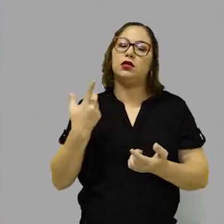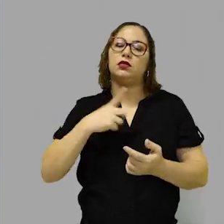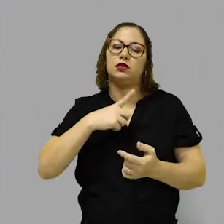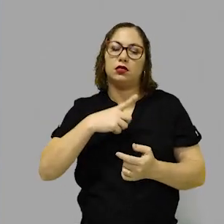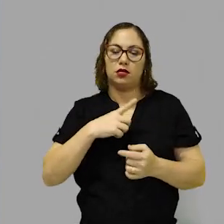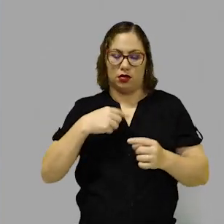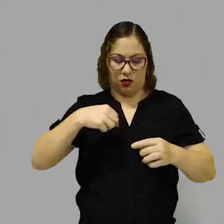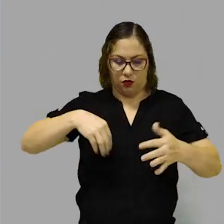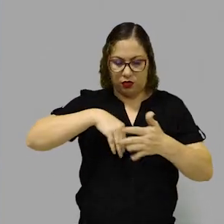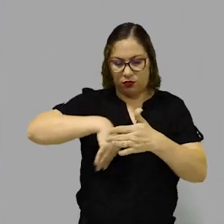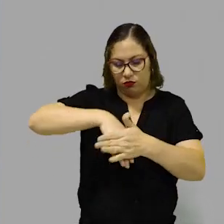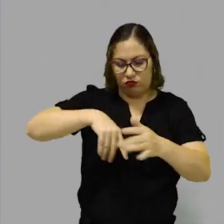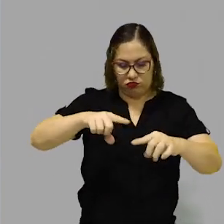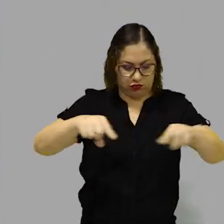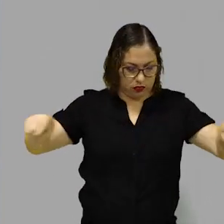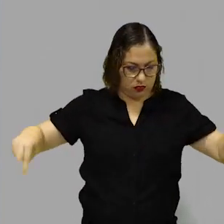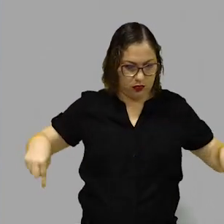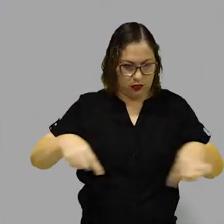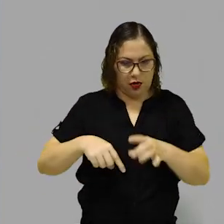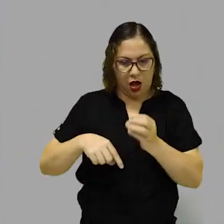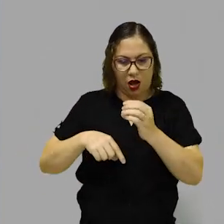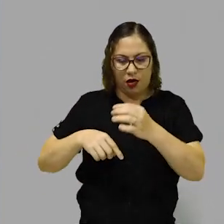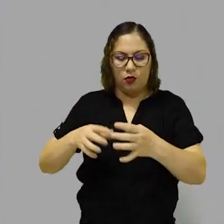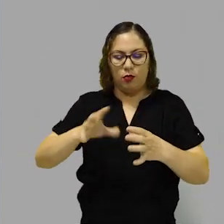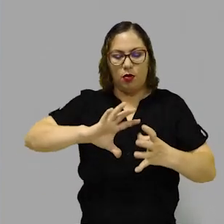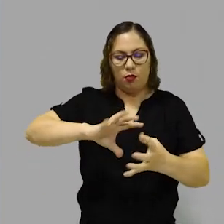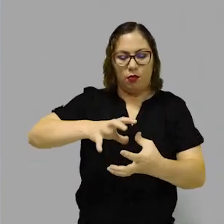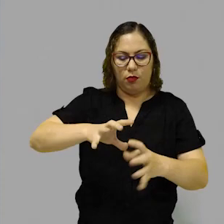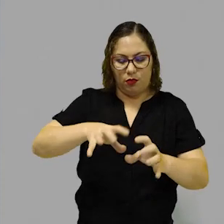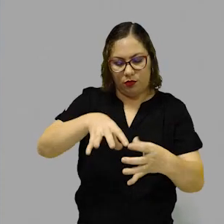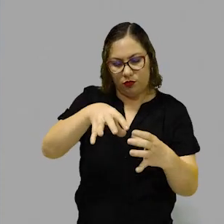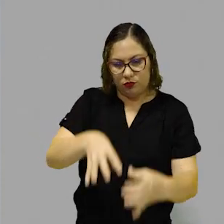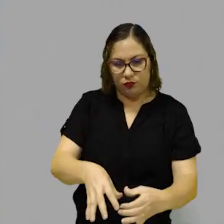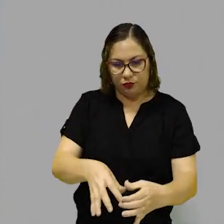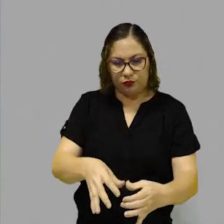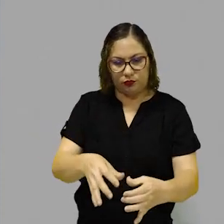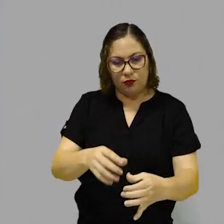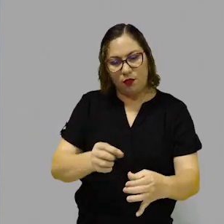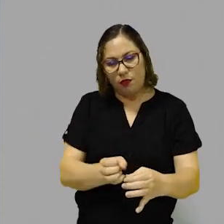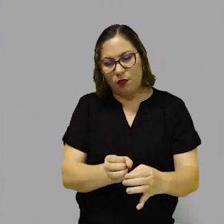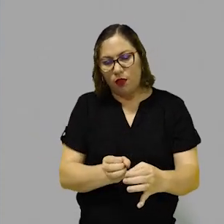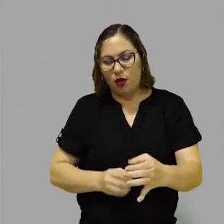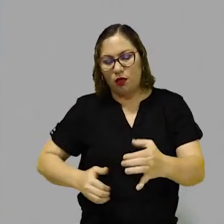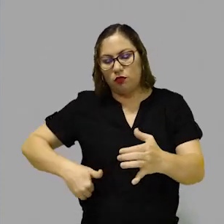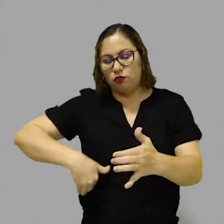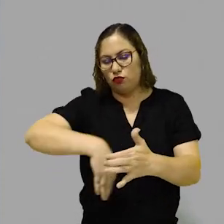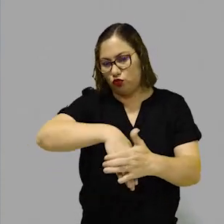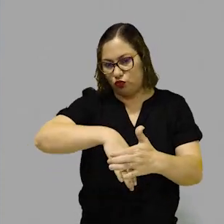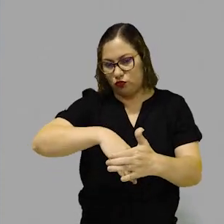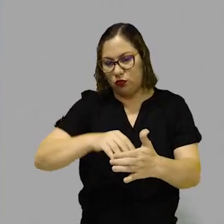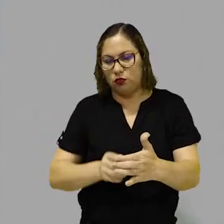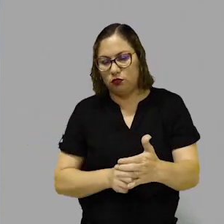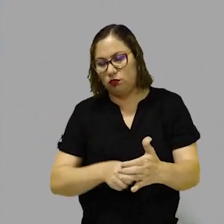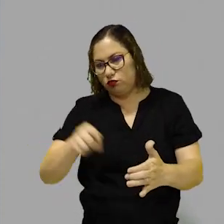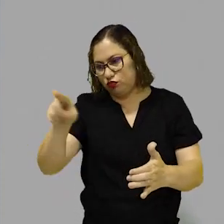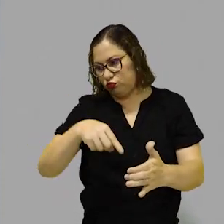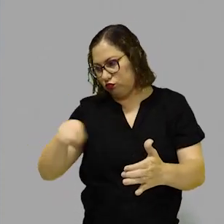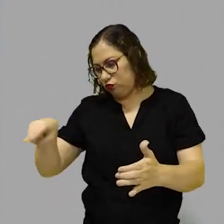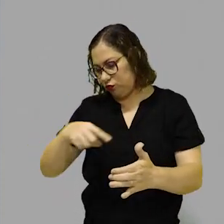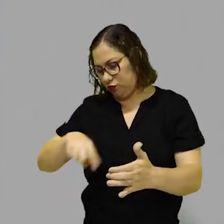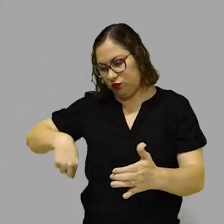futebol, uma bola que está no centro, e essa bola será chutada em várias direções,